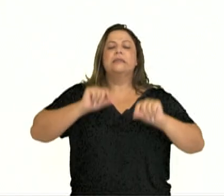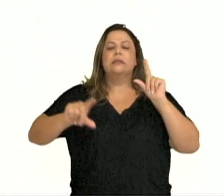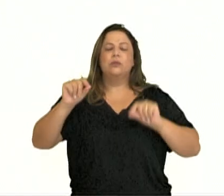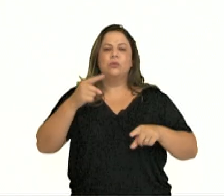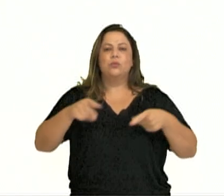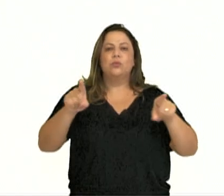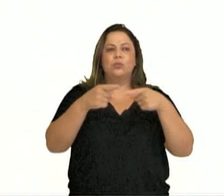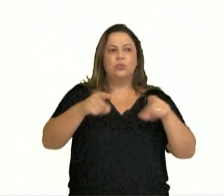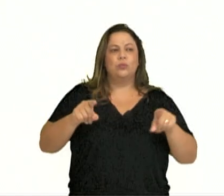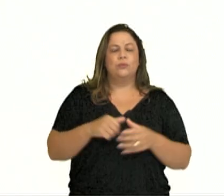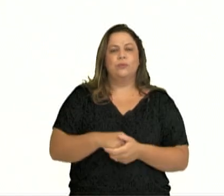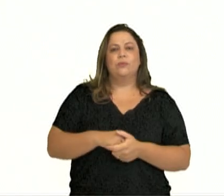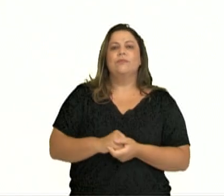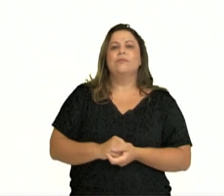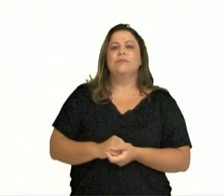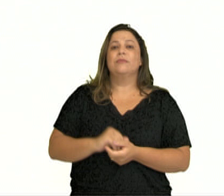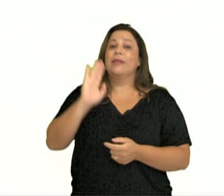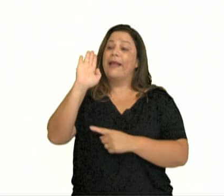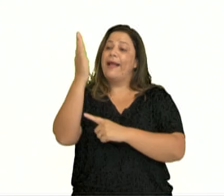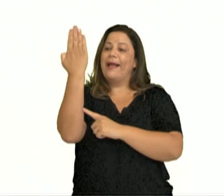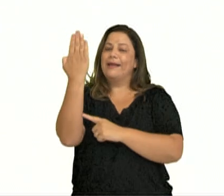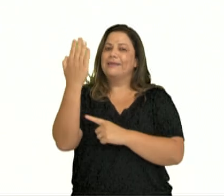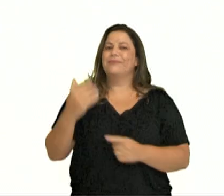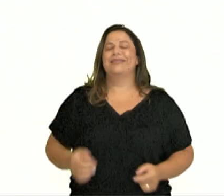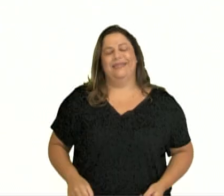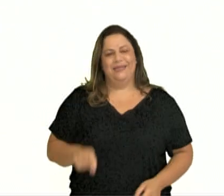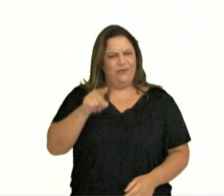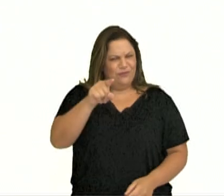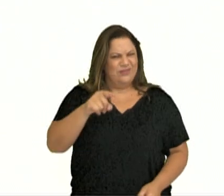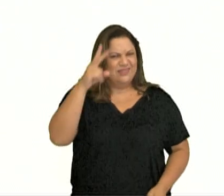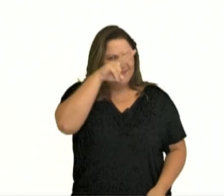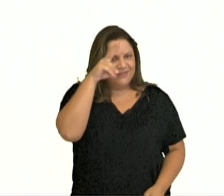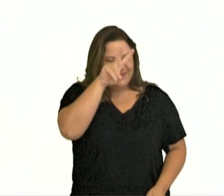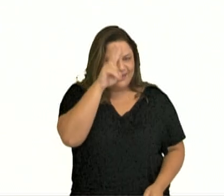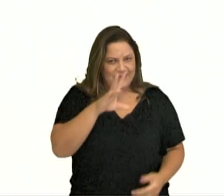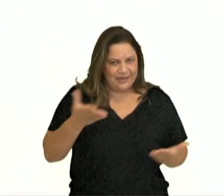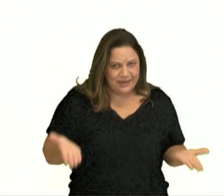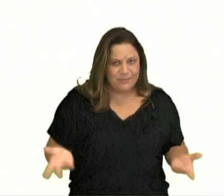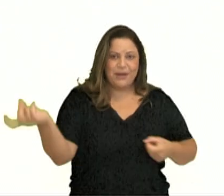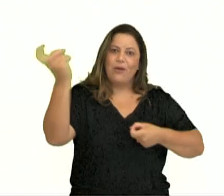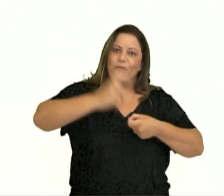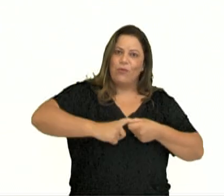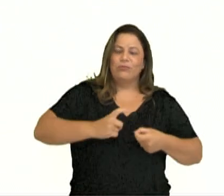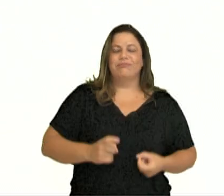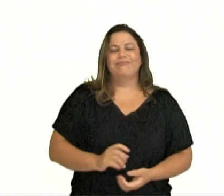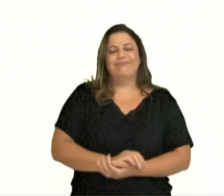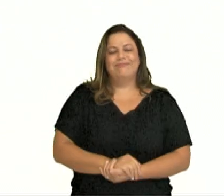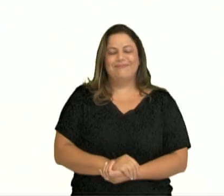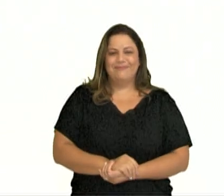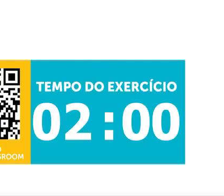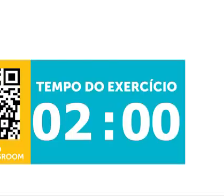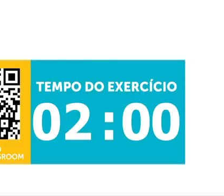pertencentes ao naipe das madeiras. Será que você vai se lembrar? Eu volto em instantes.